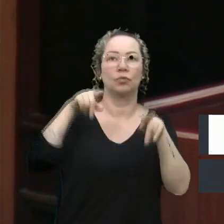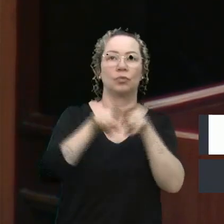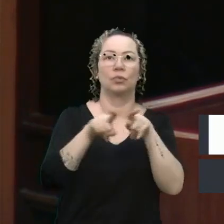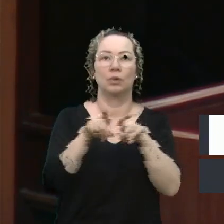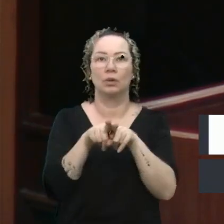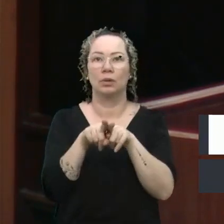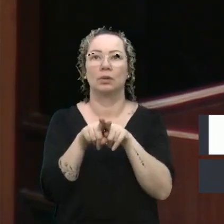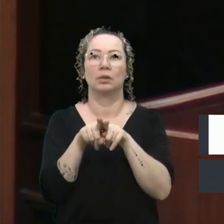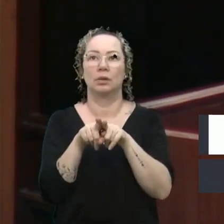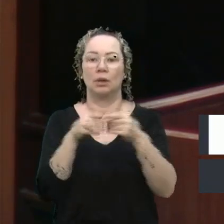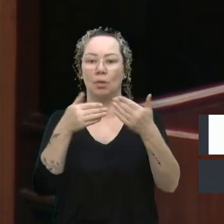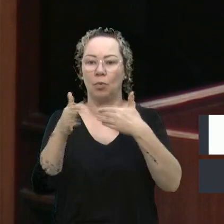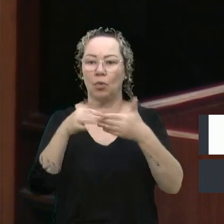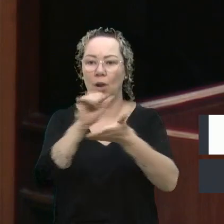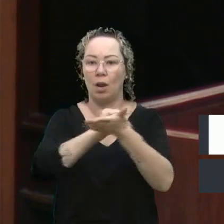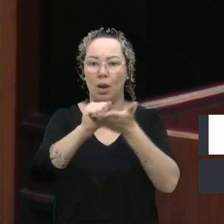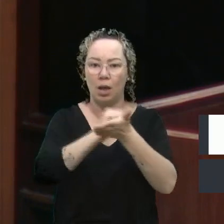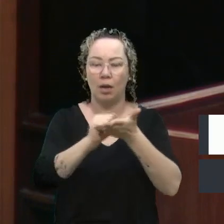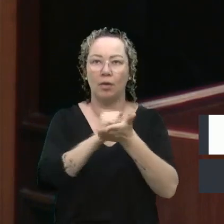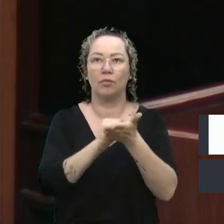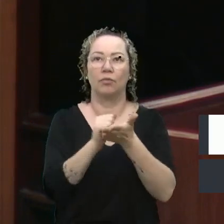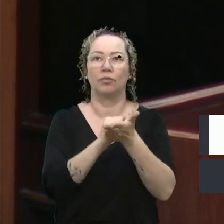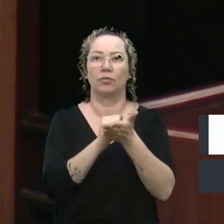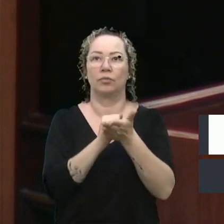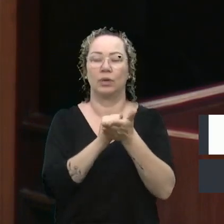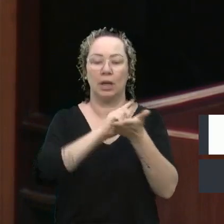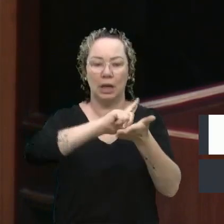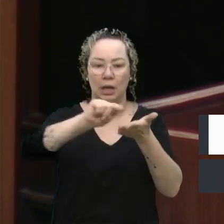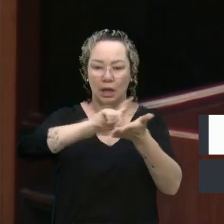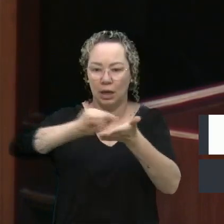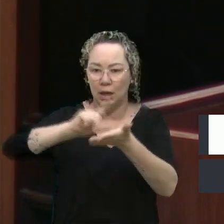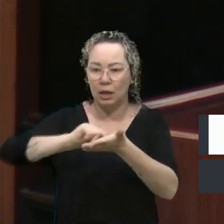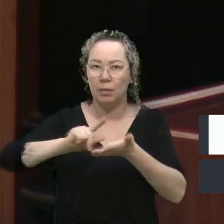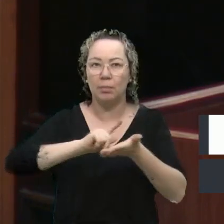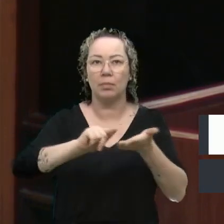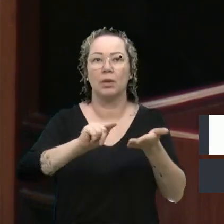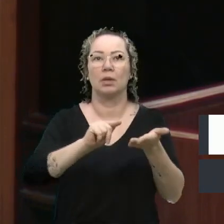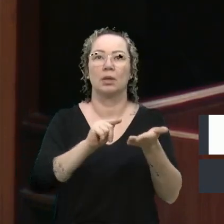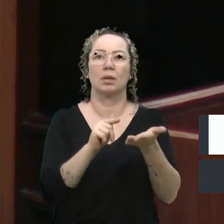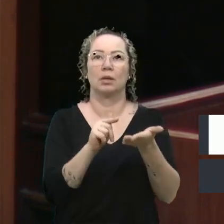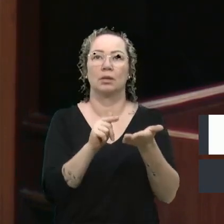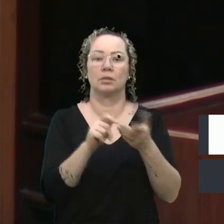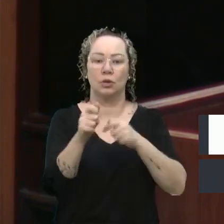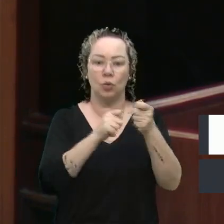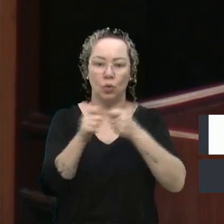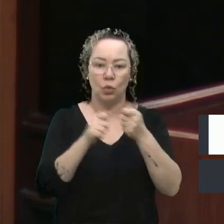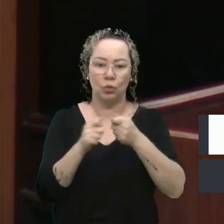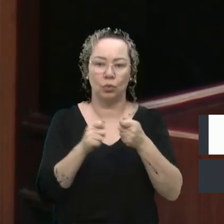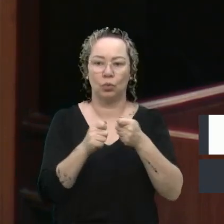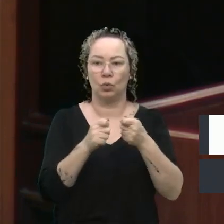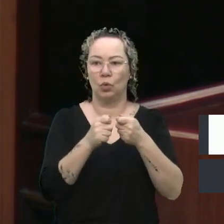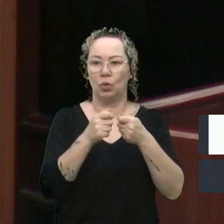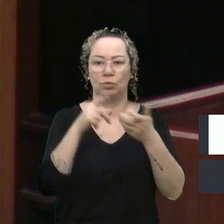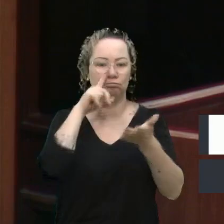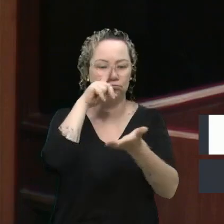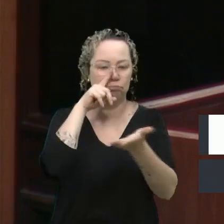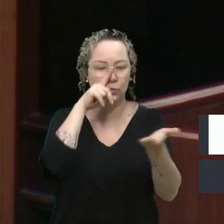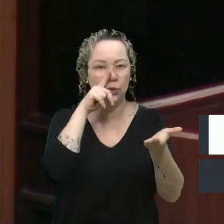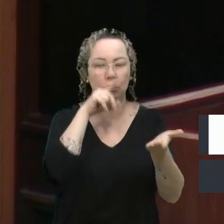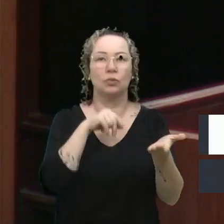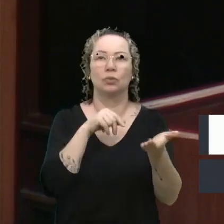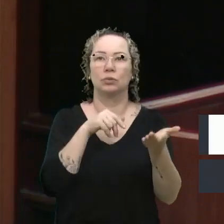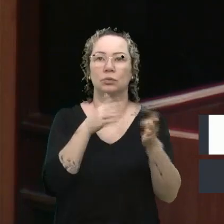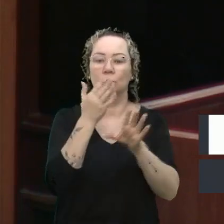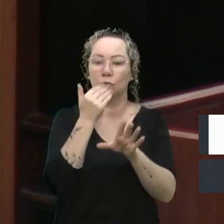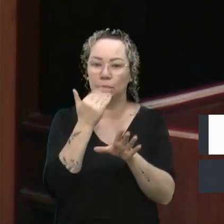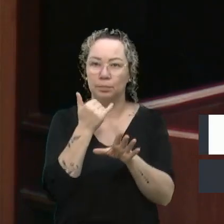a lavanderia, a limpeza de resíduos e o controle de pragas, a preparação da refeição, que